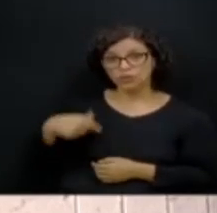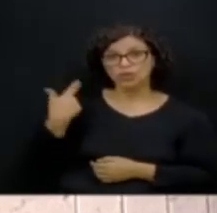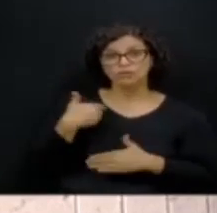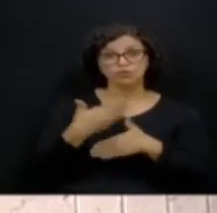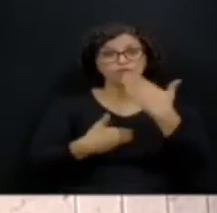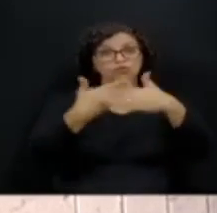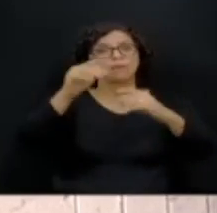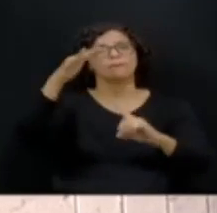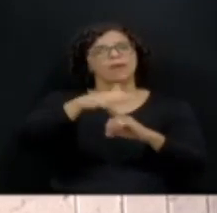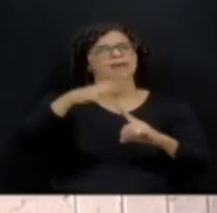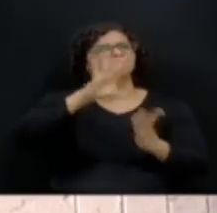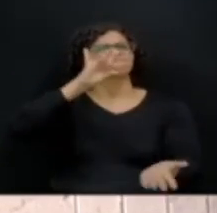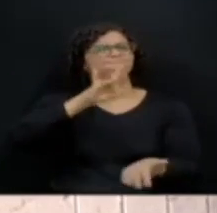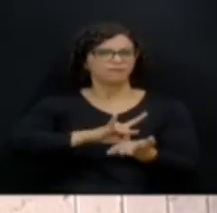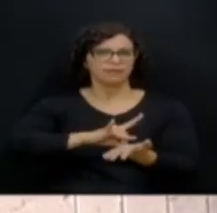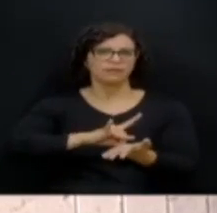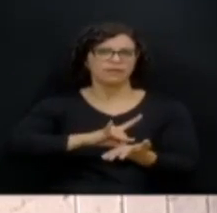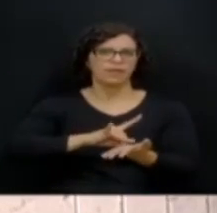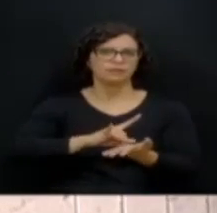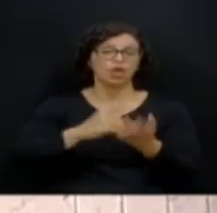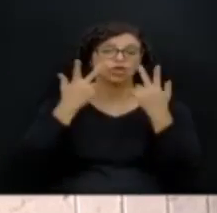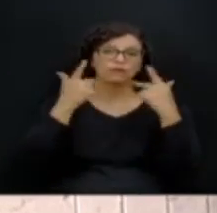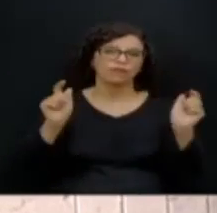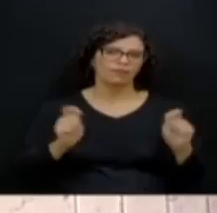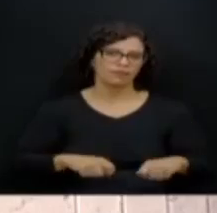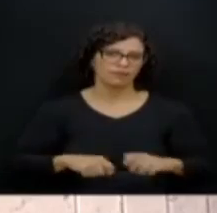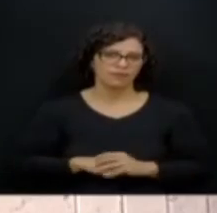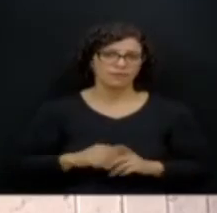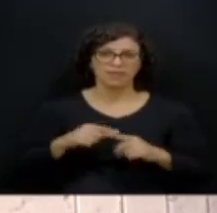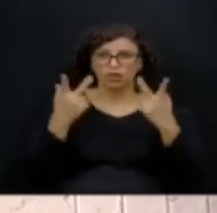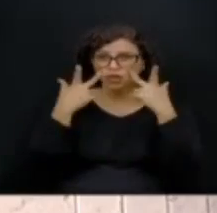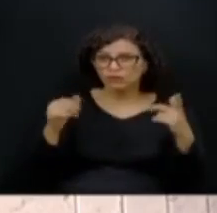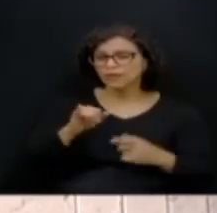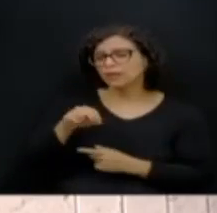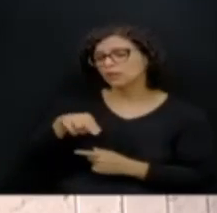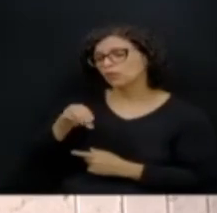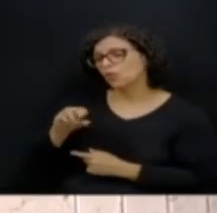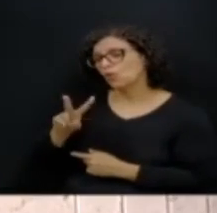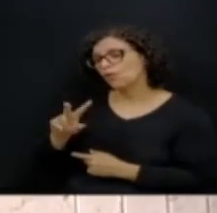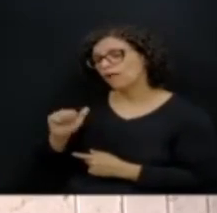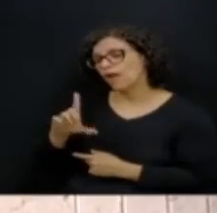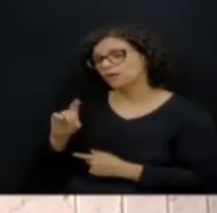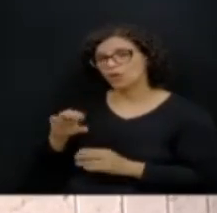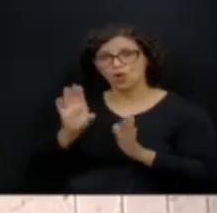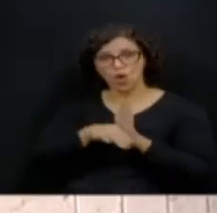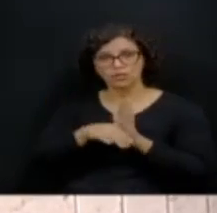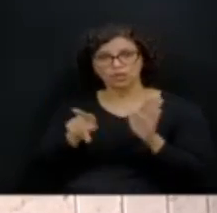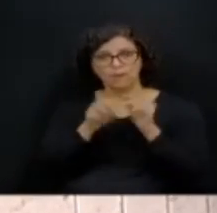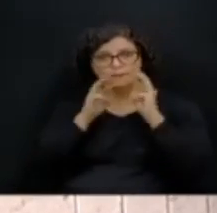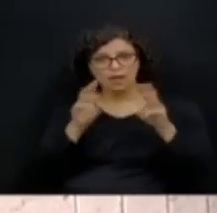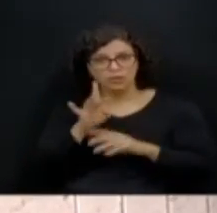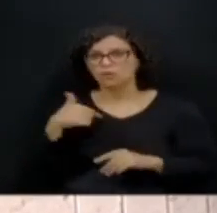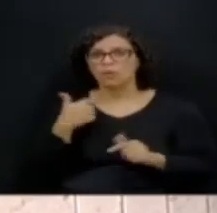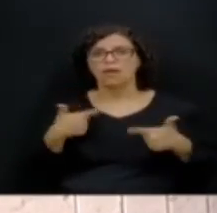construa um Paraná, de fato, inovador. Mas inovador não é no conceito da propaganda.